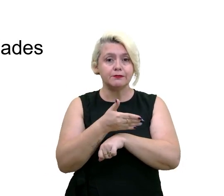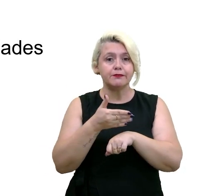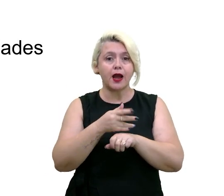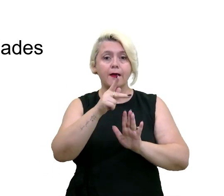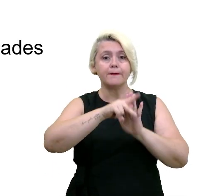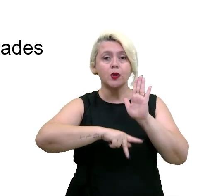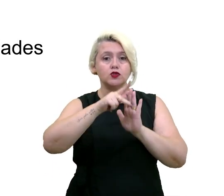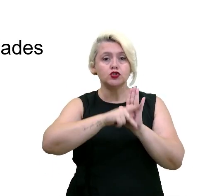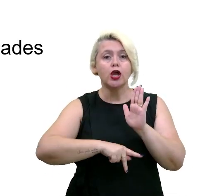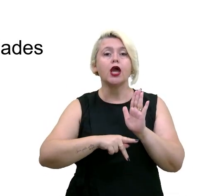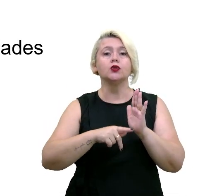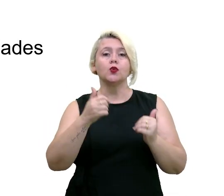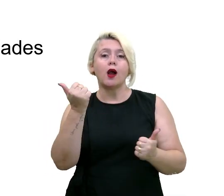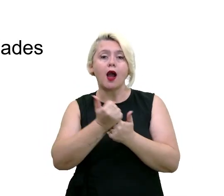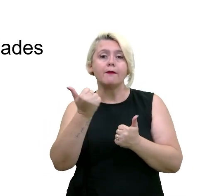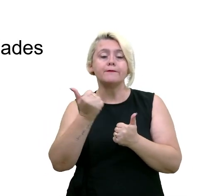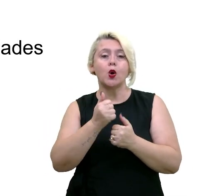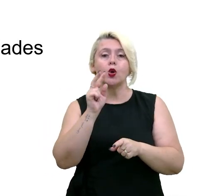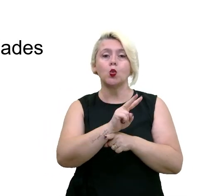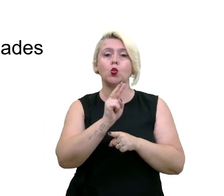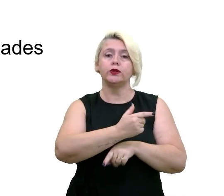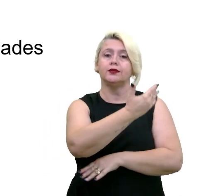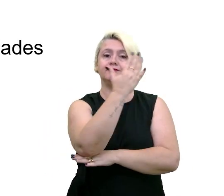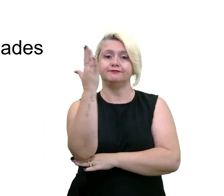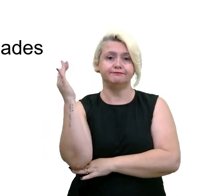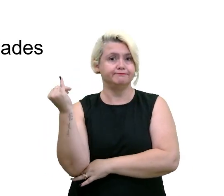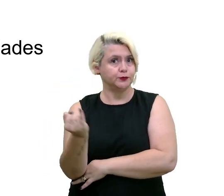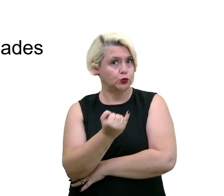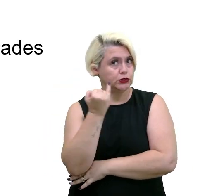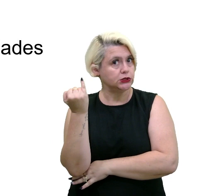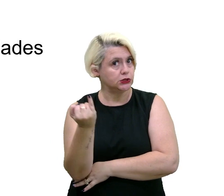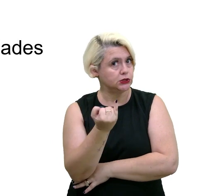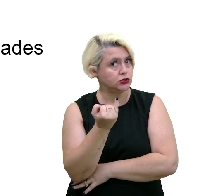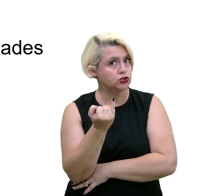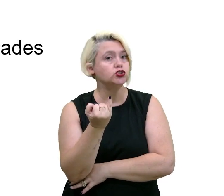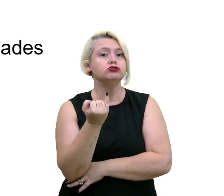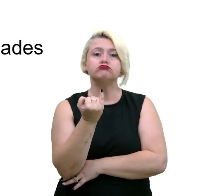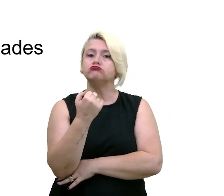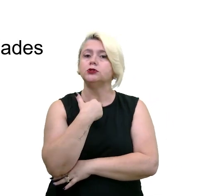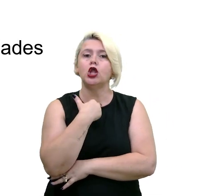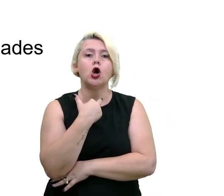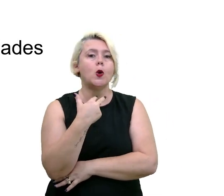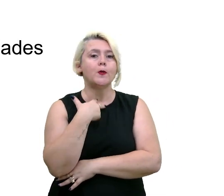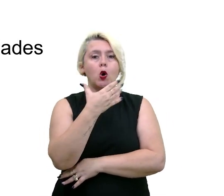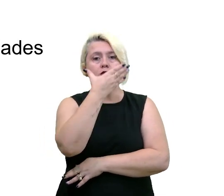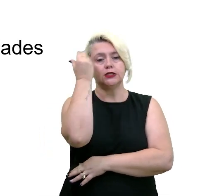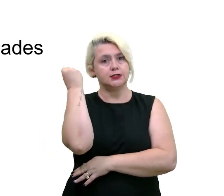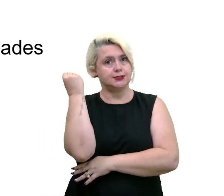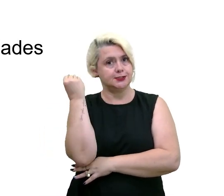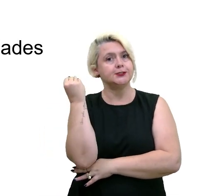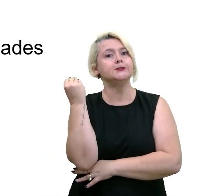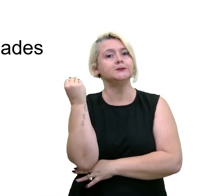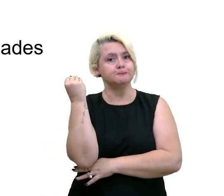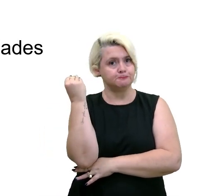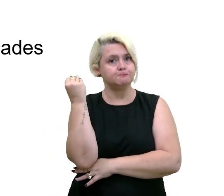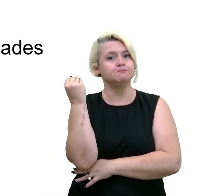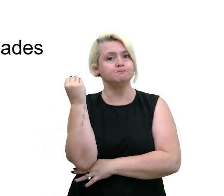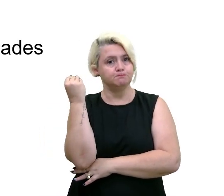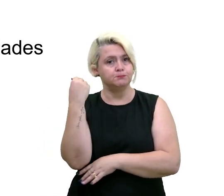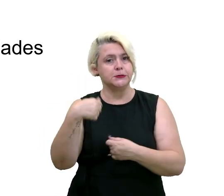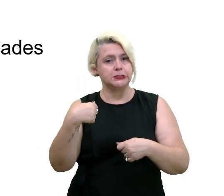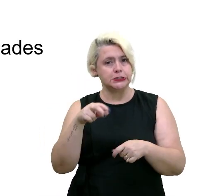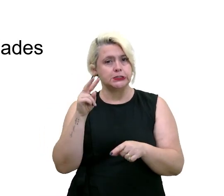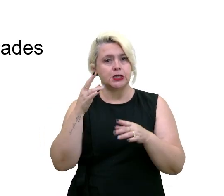reservas naturais, ambientais, é muito importante. É uma coisa que não se pode descurar, né?